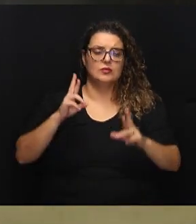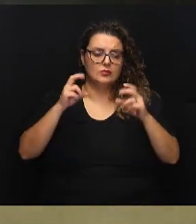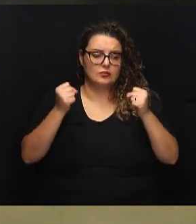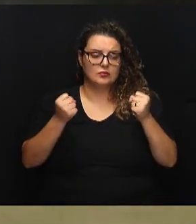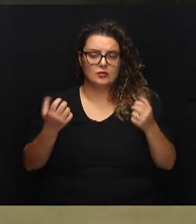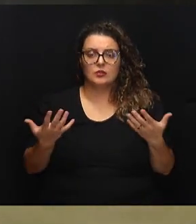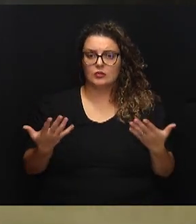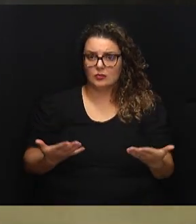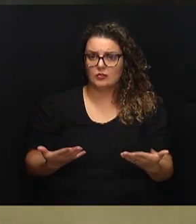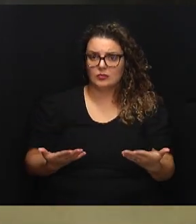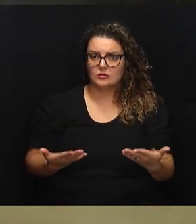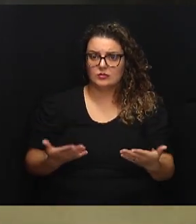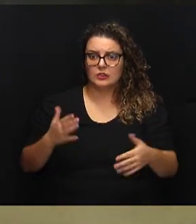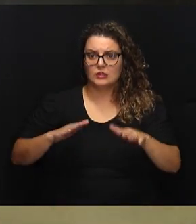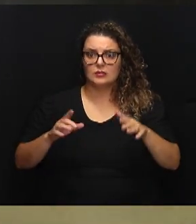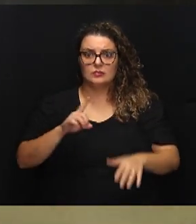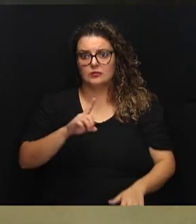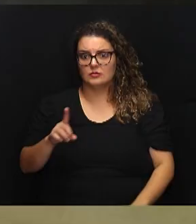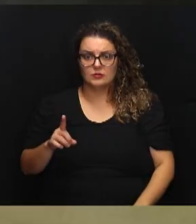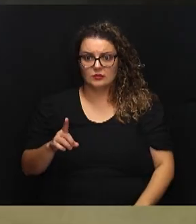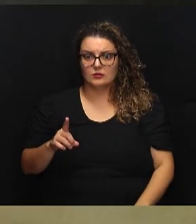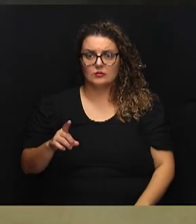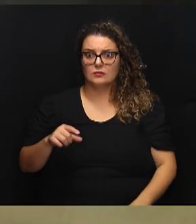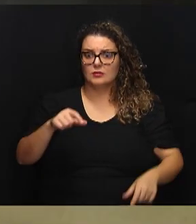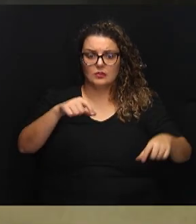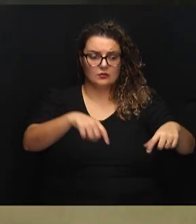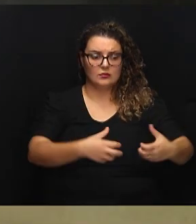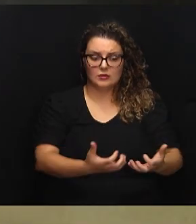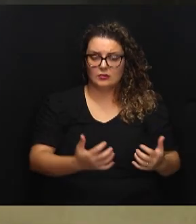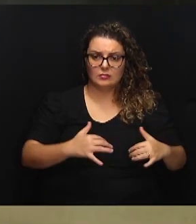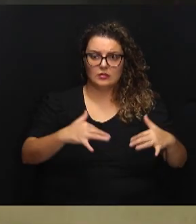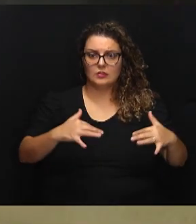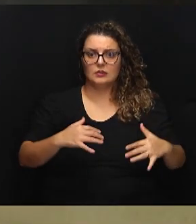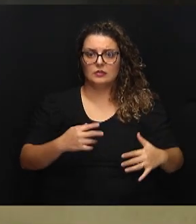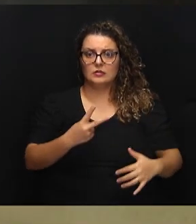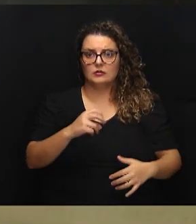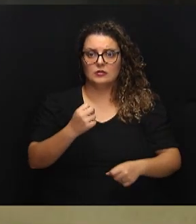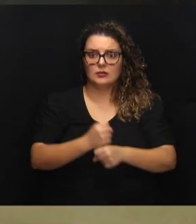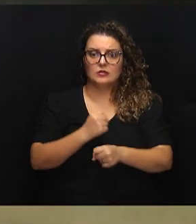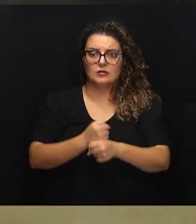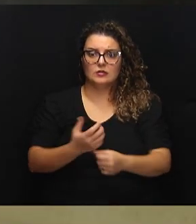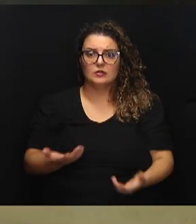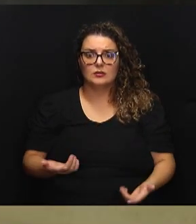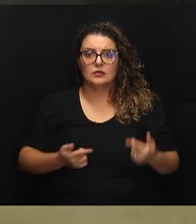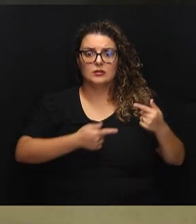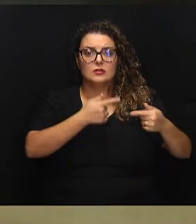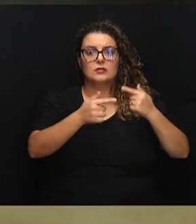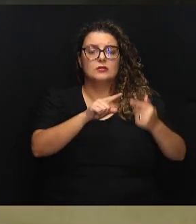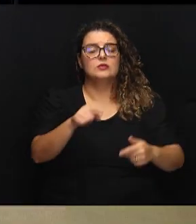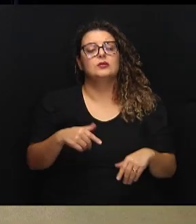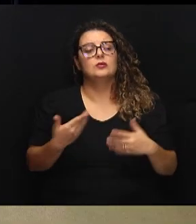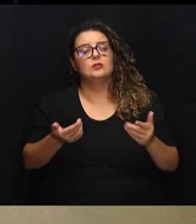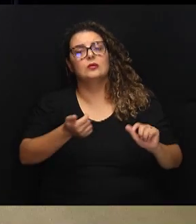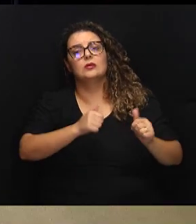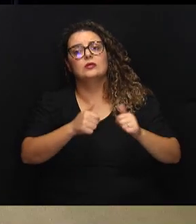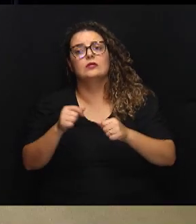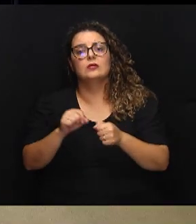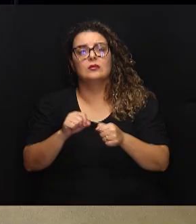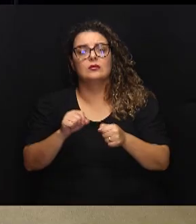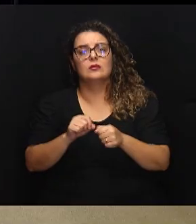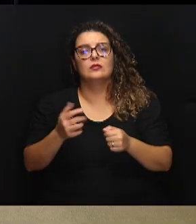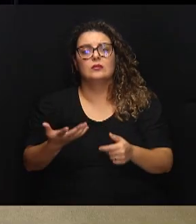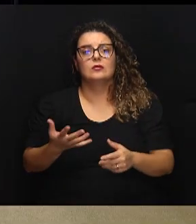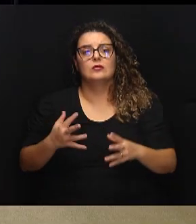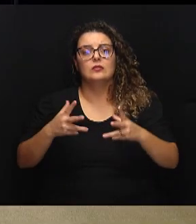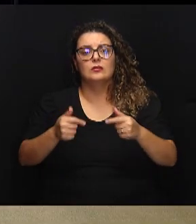hoje, né, de repente já não estarão mais no estádio daqui a 20 anos. E essa geração Z, qual que é a avaliação que você faz disso, com toda